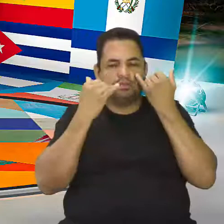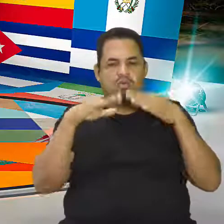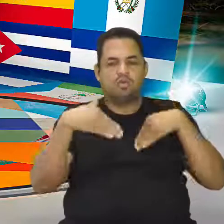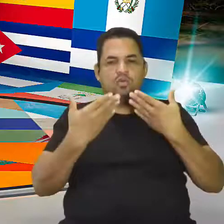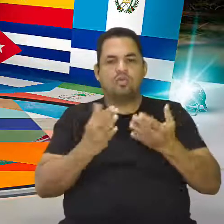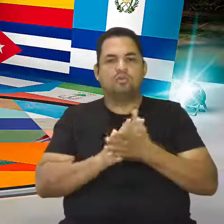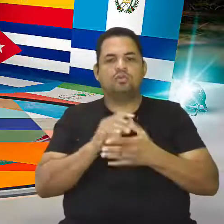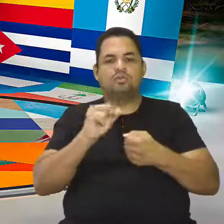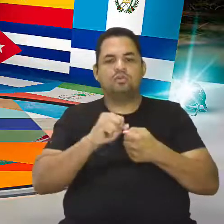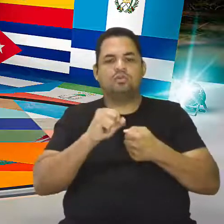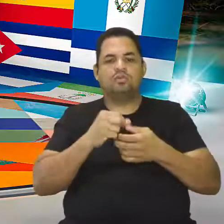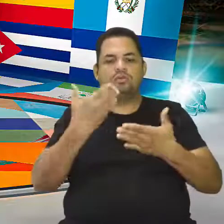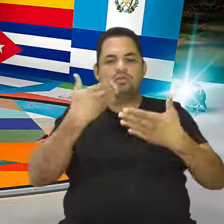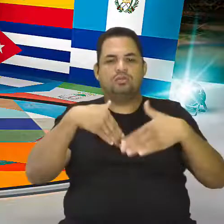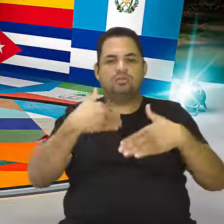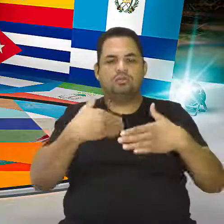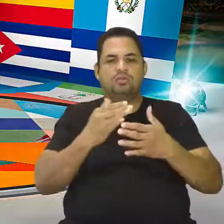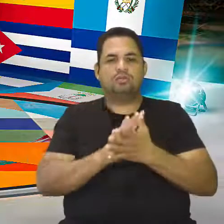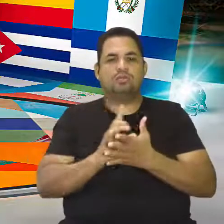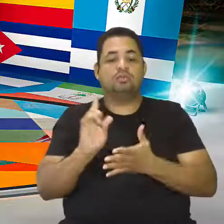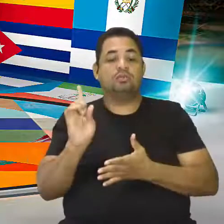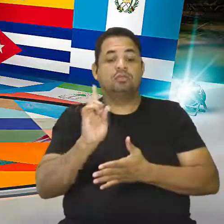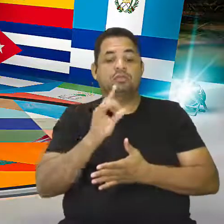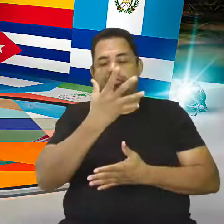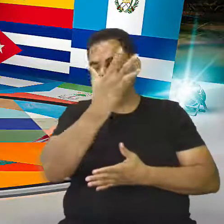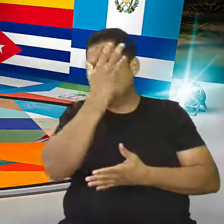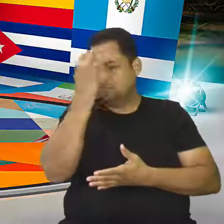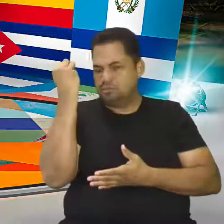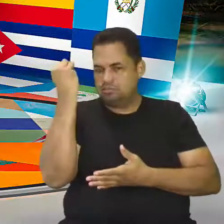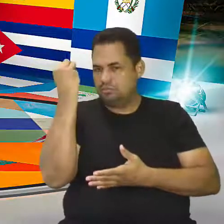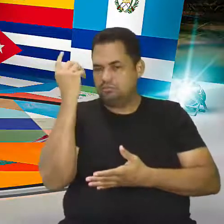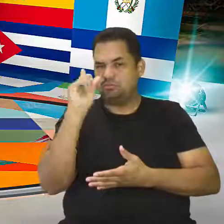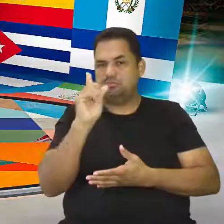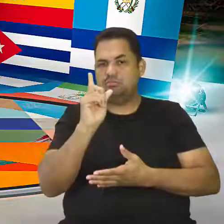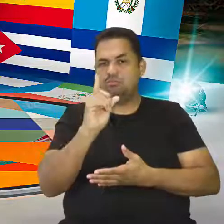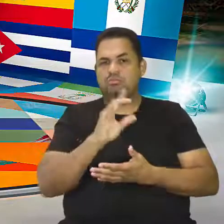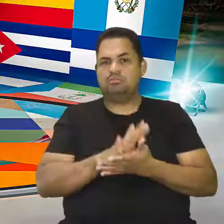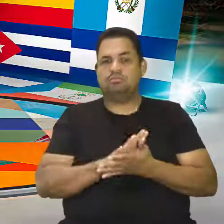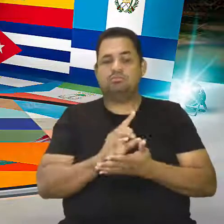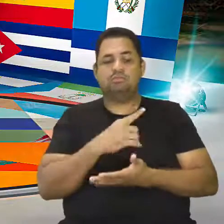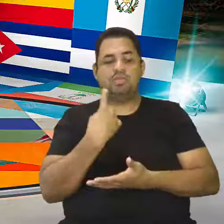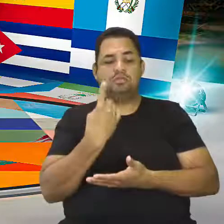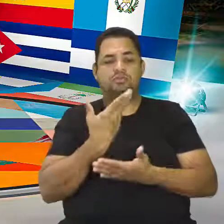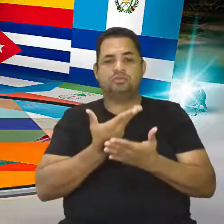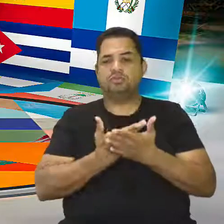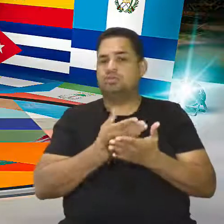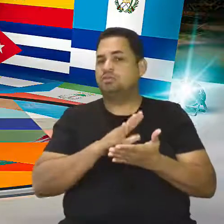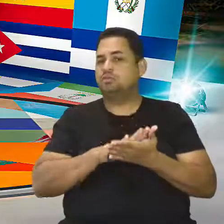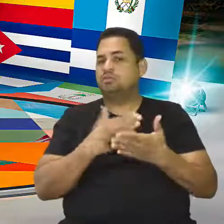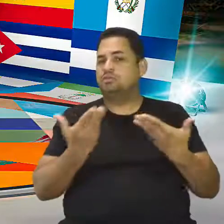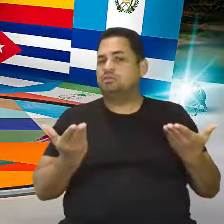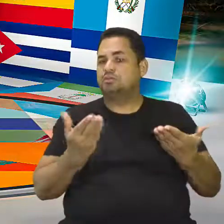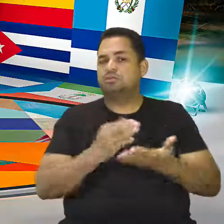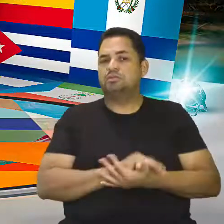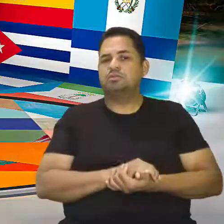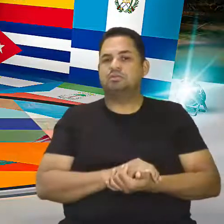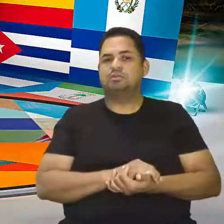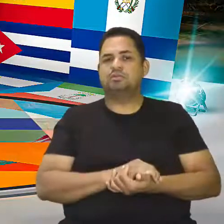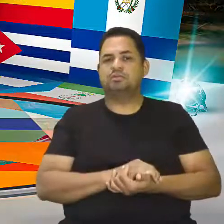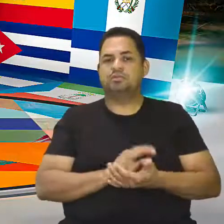você for fazer a sua prova, não esquece, eu não sou um tradutor. O que eu vou